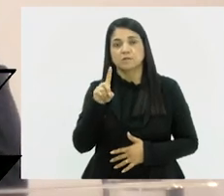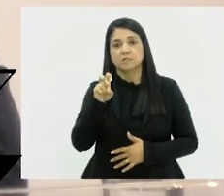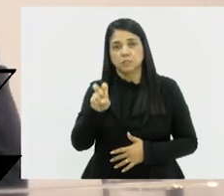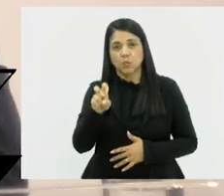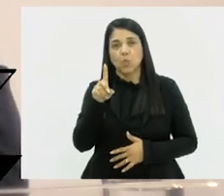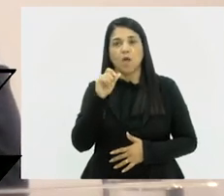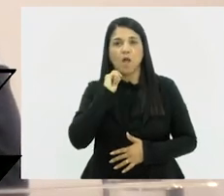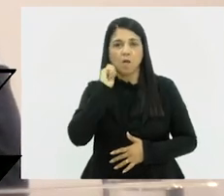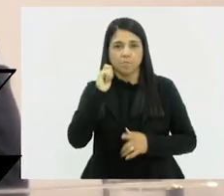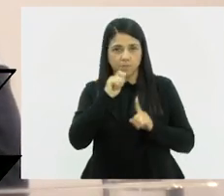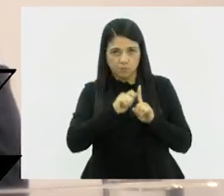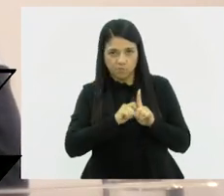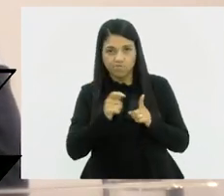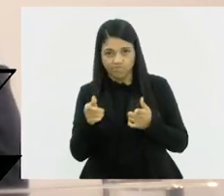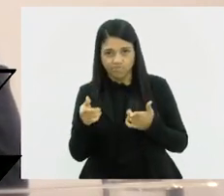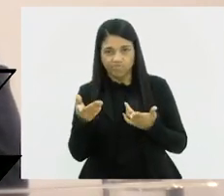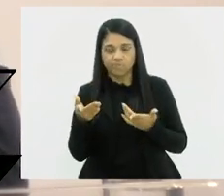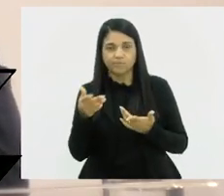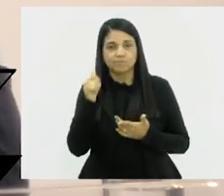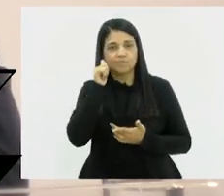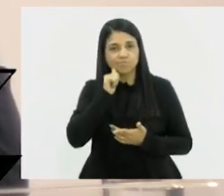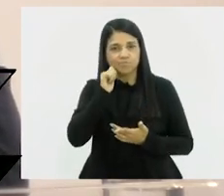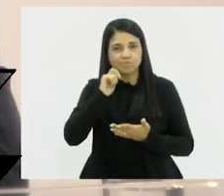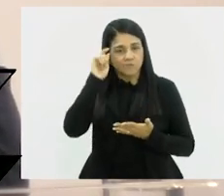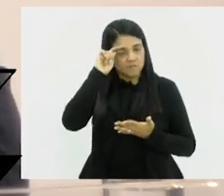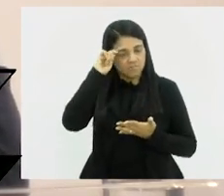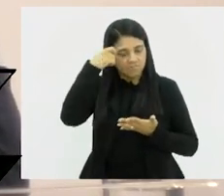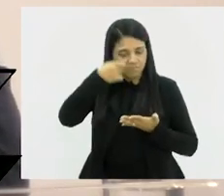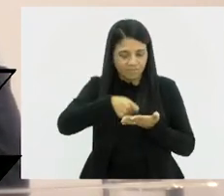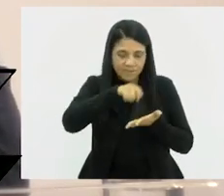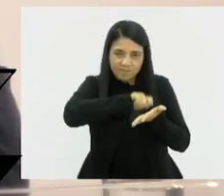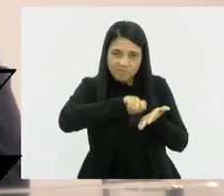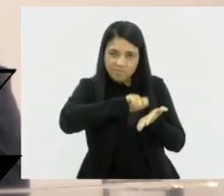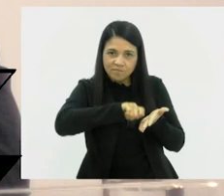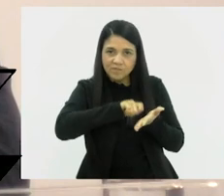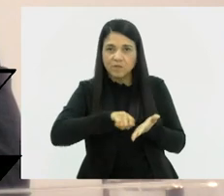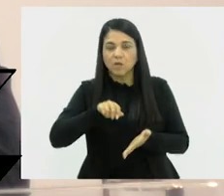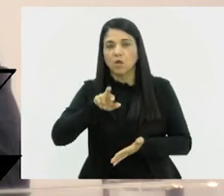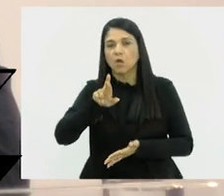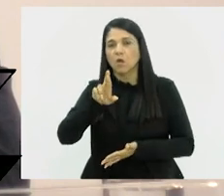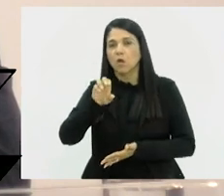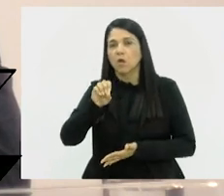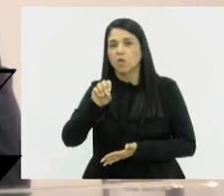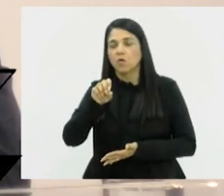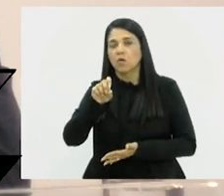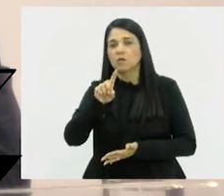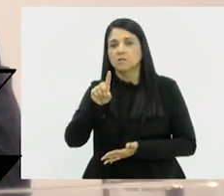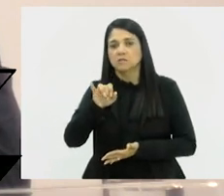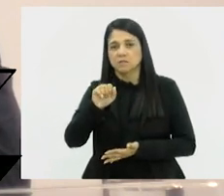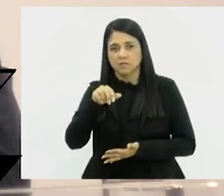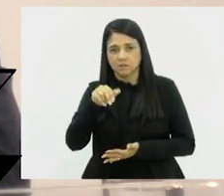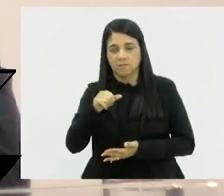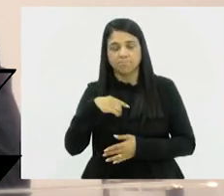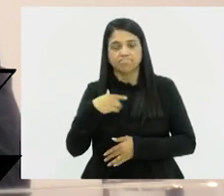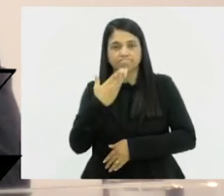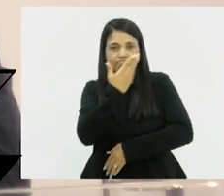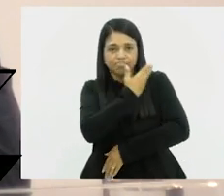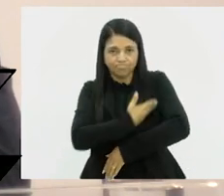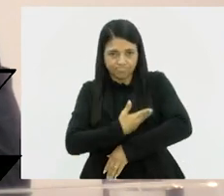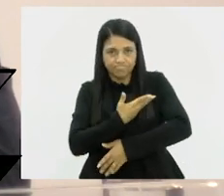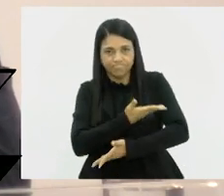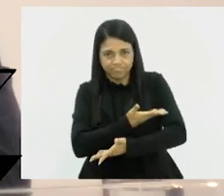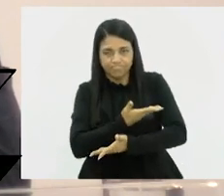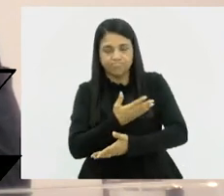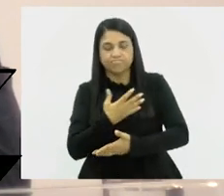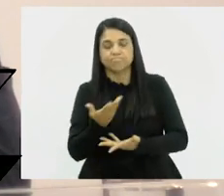Né? A escritora Rosiana Murai perdeu o braço,